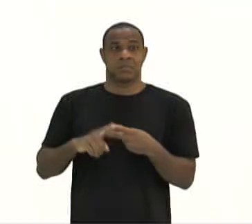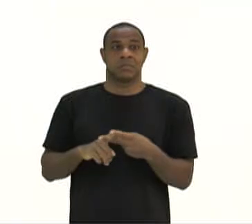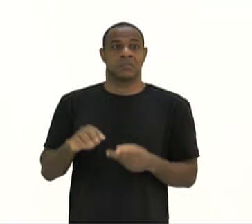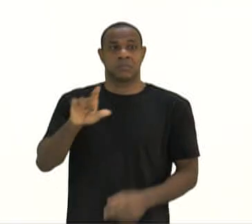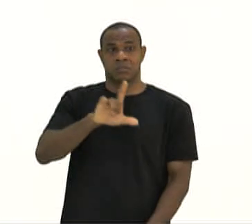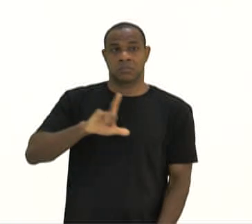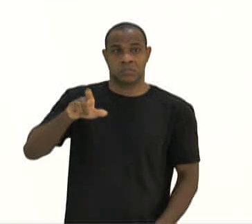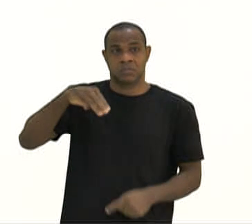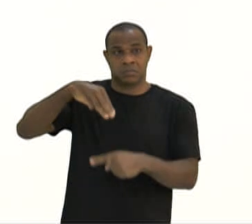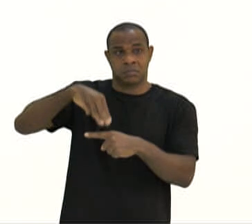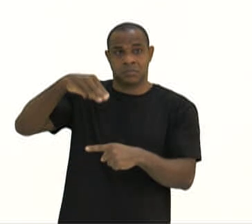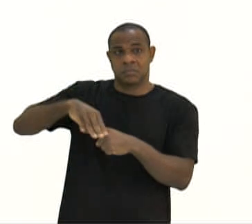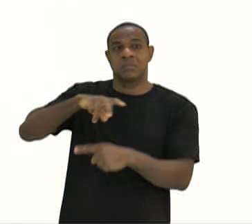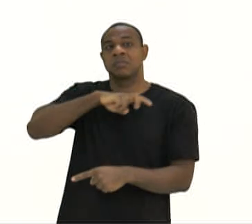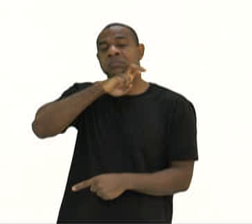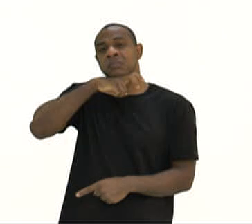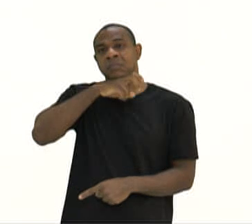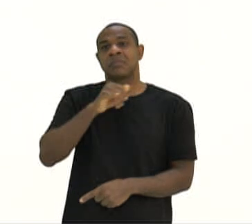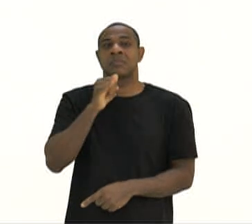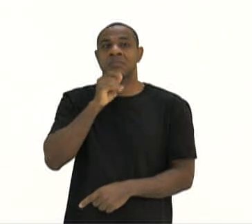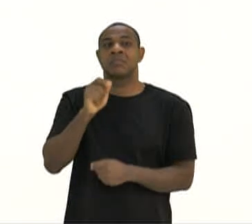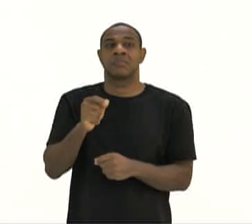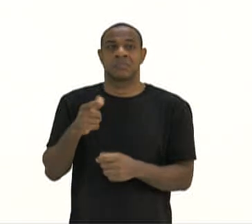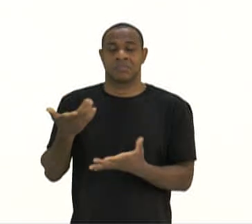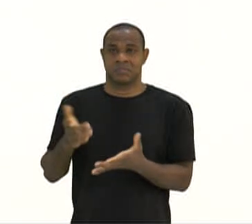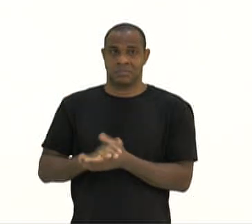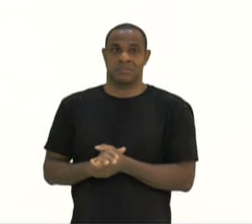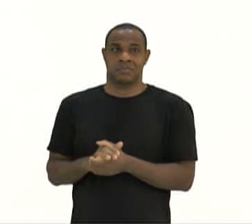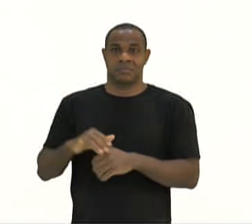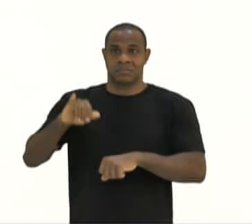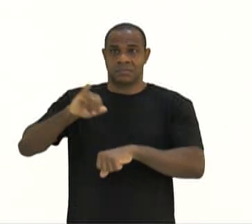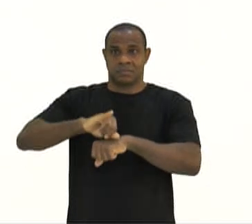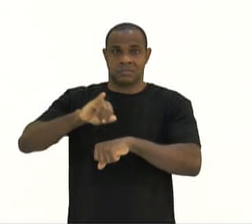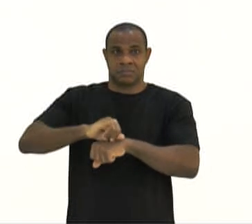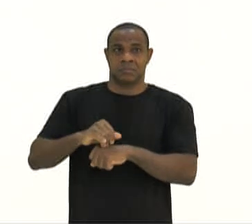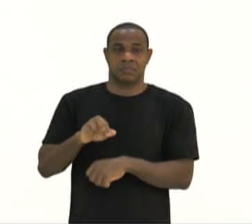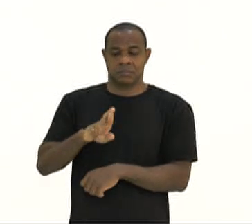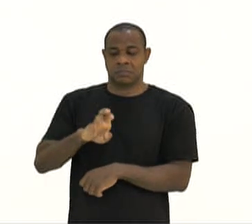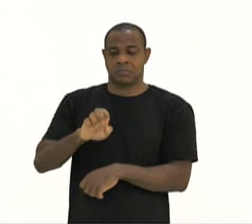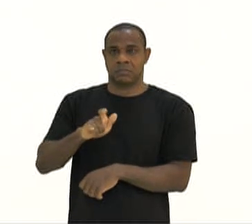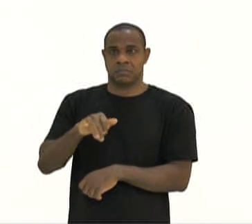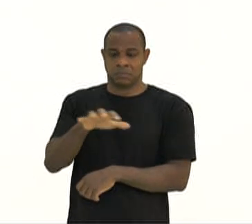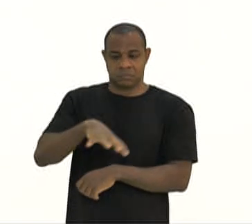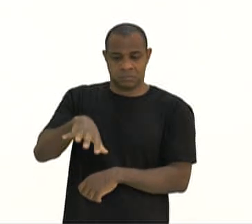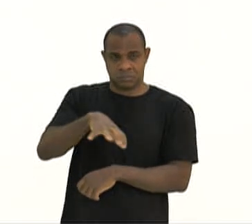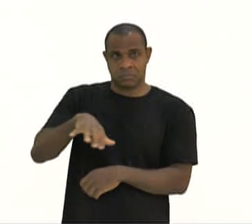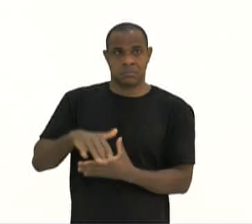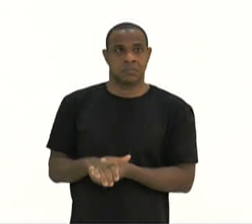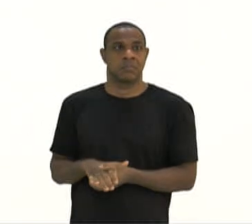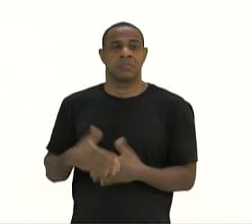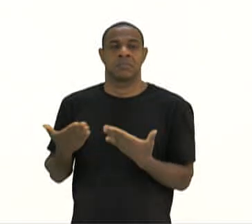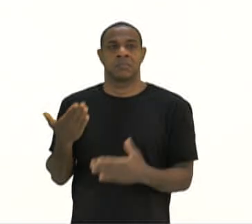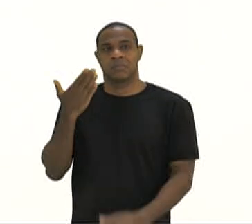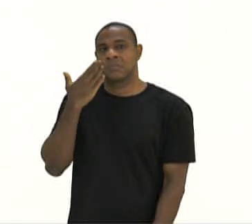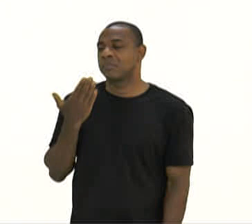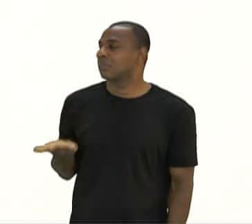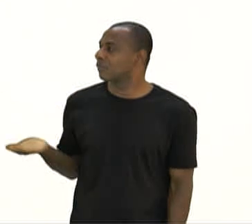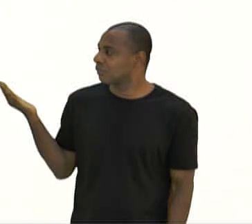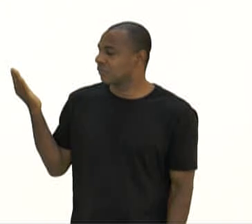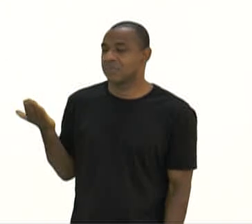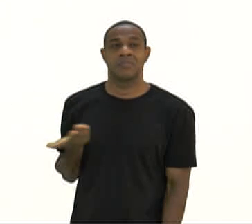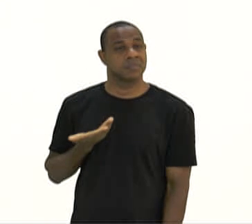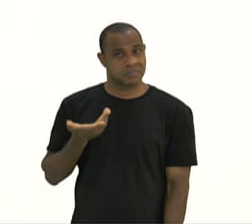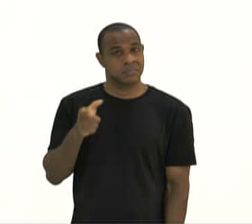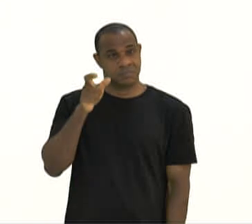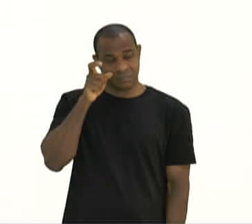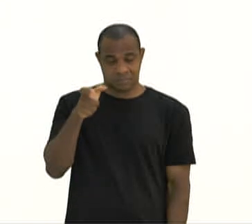e Cascavel, que são exemplos de capital regional, certo? Então, a hierarquia das cidades é bem interessante a